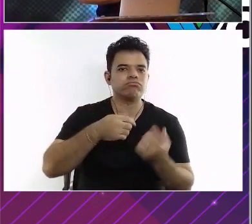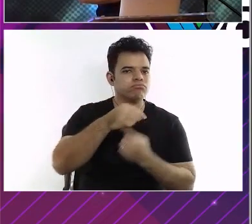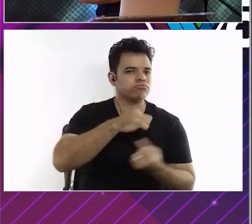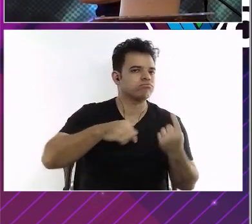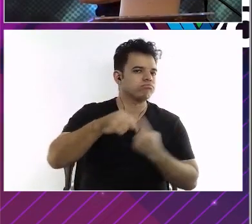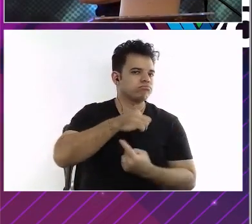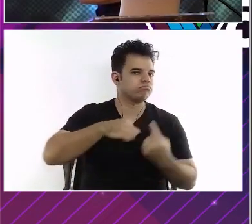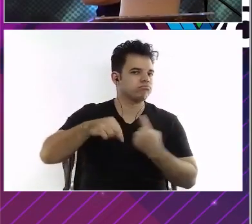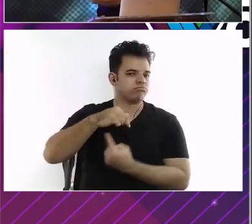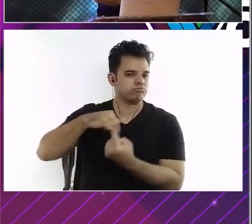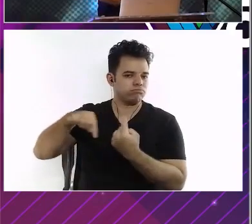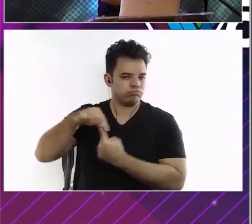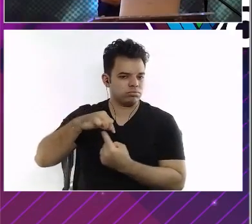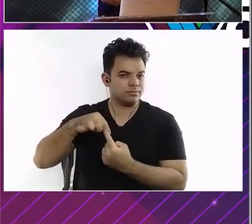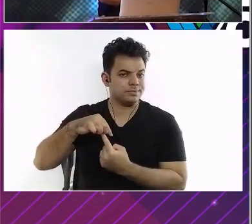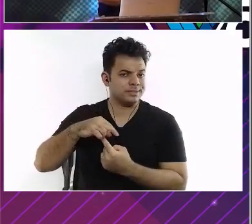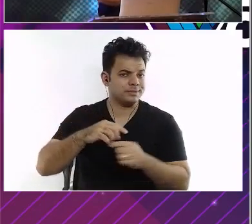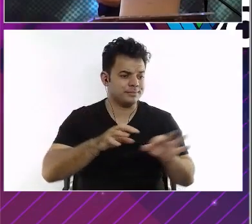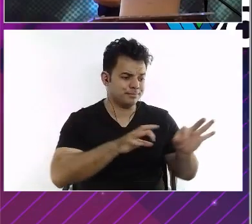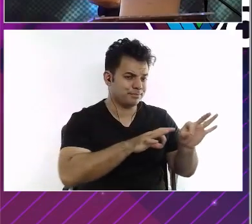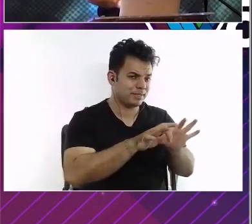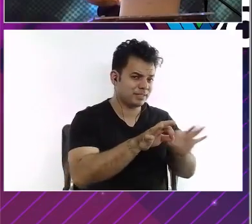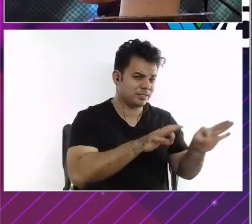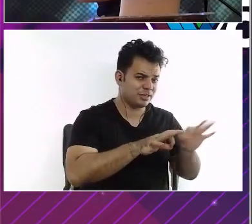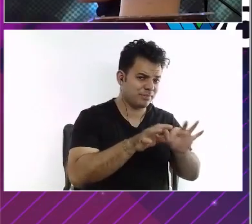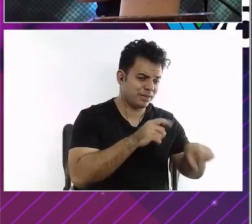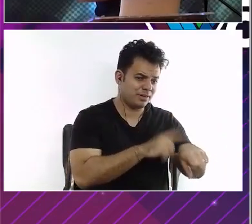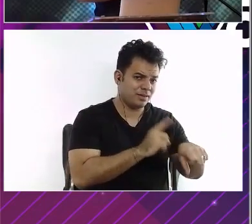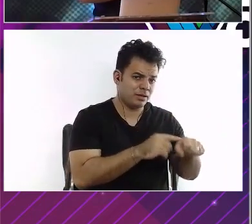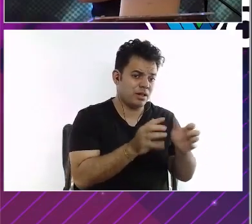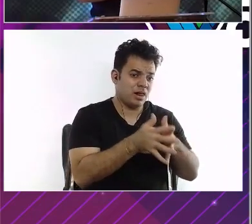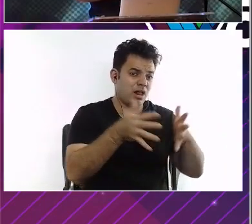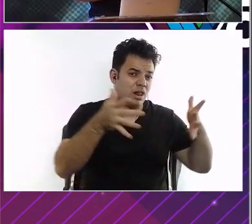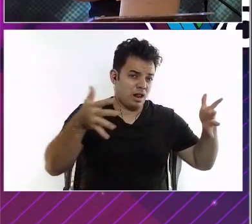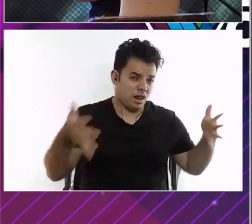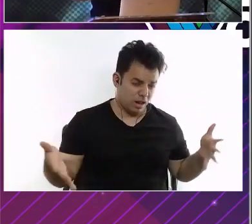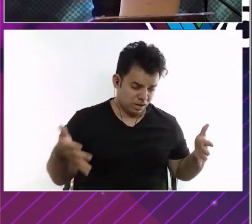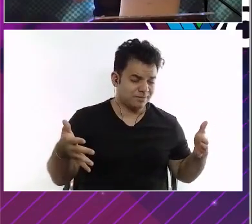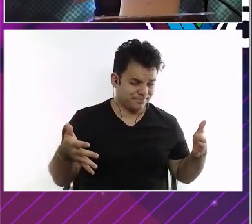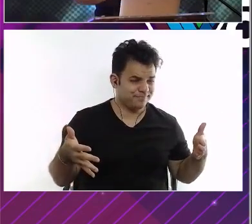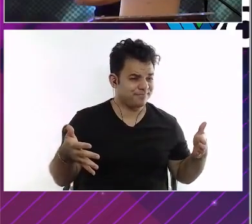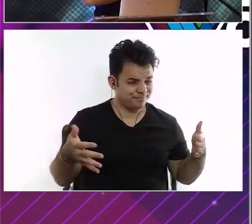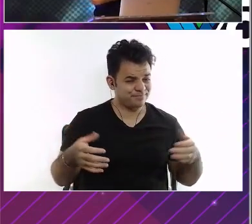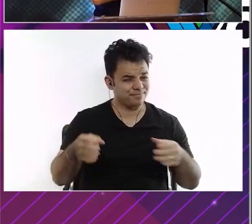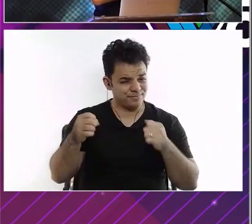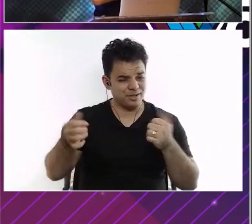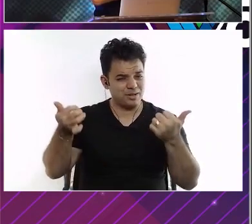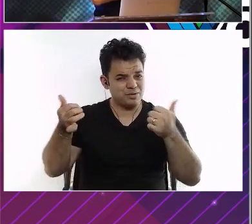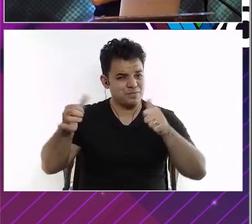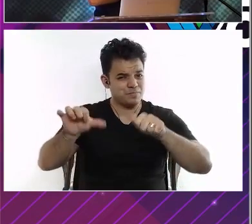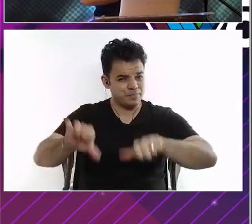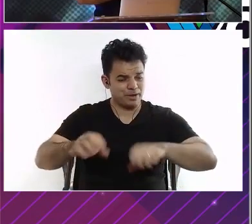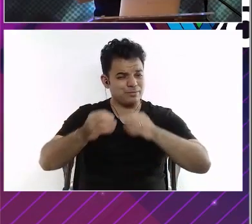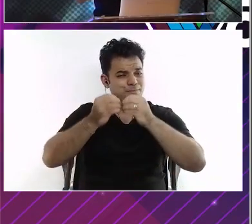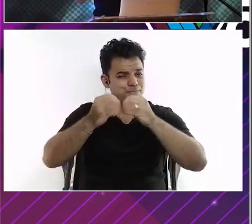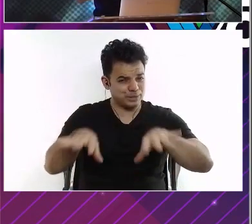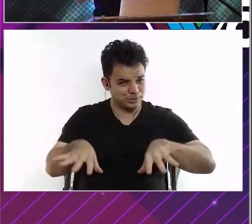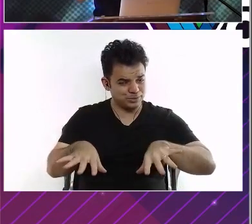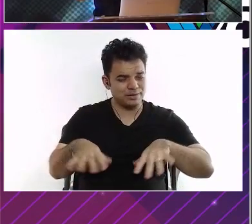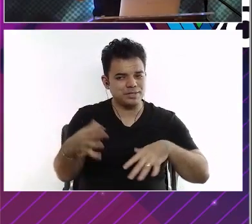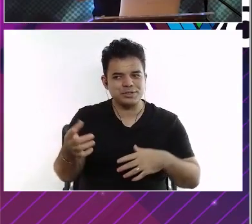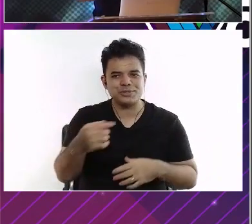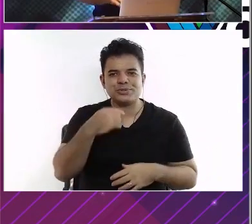em vez de planejamento de longo prazo. Isso pode levar à decadência, ou seja, não serve mais,